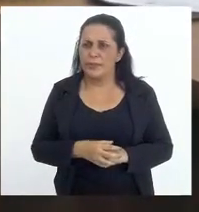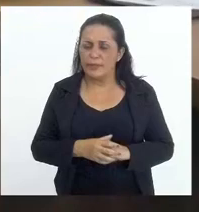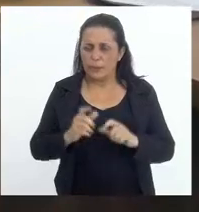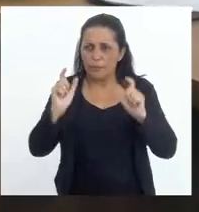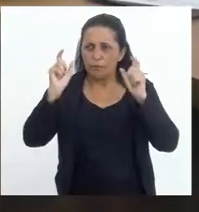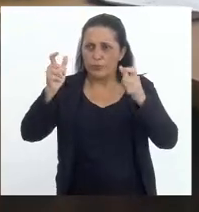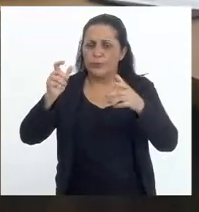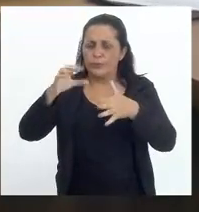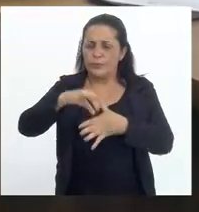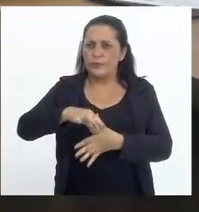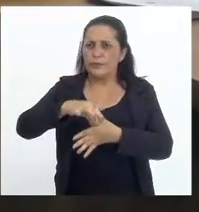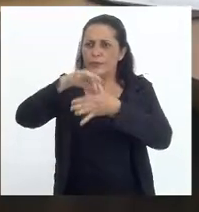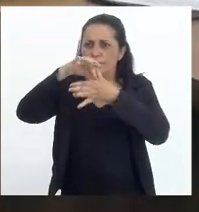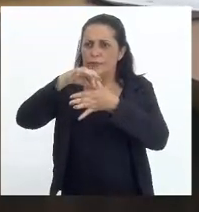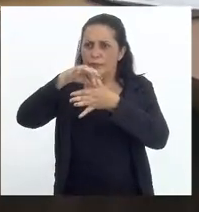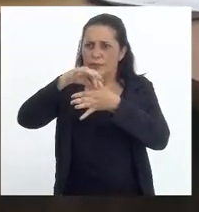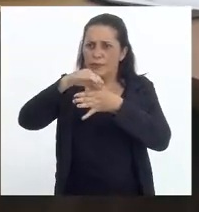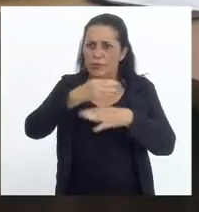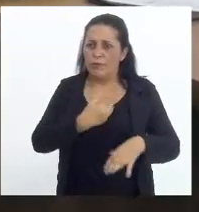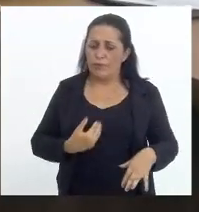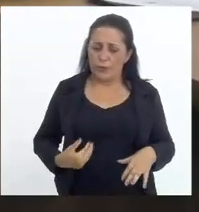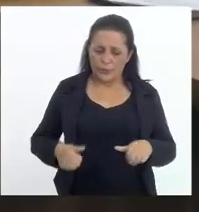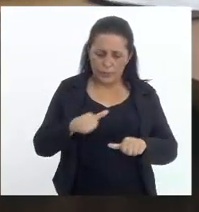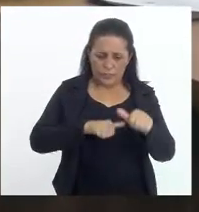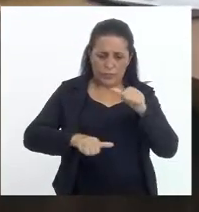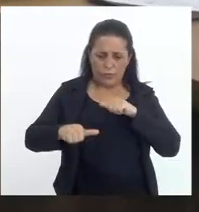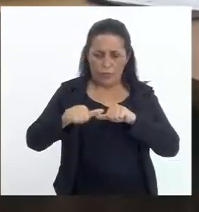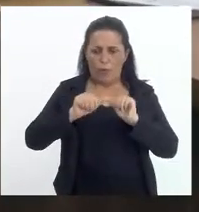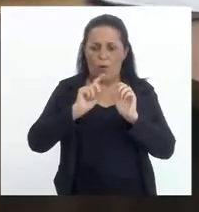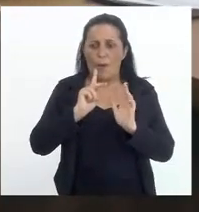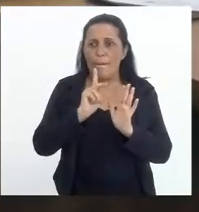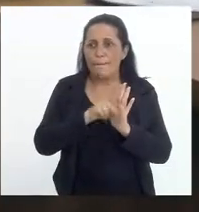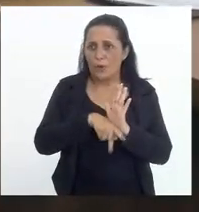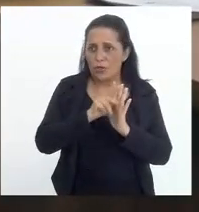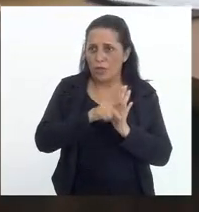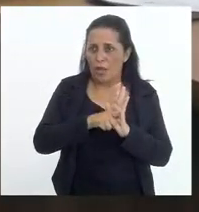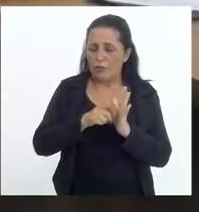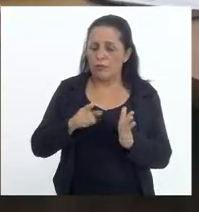dele, transformou o projeto em autorizativo,